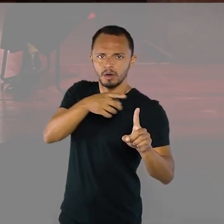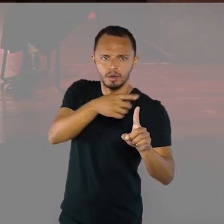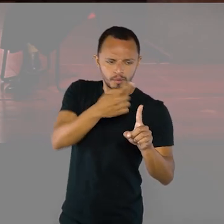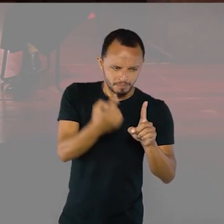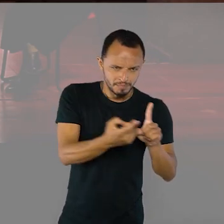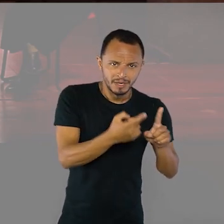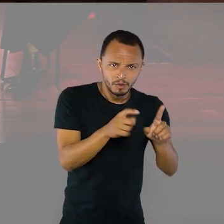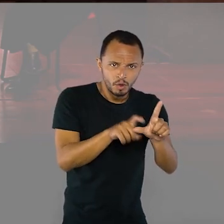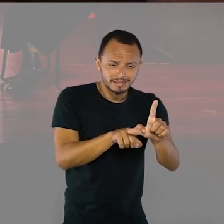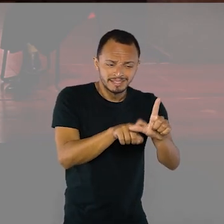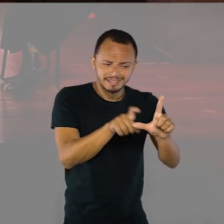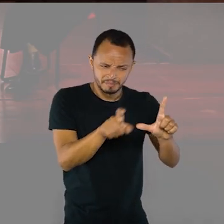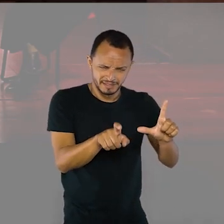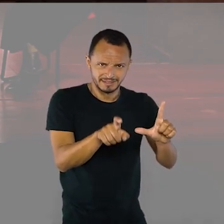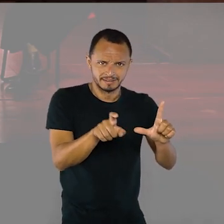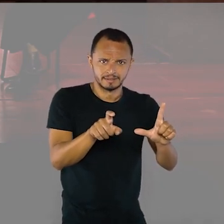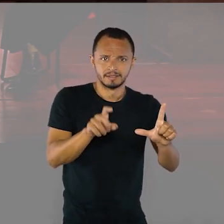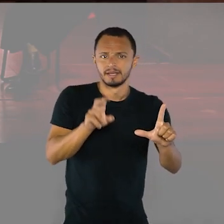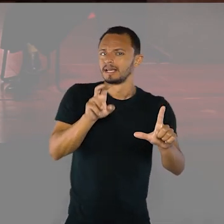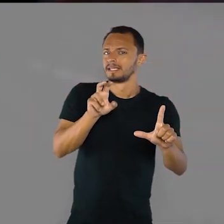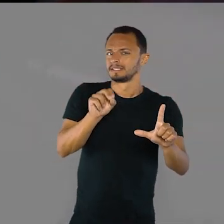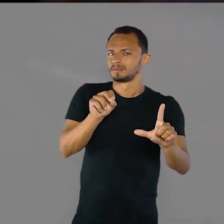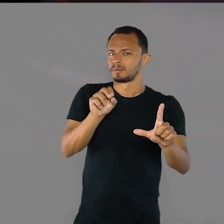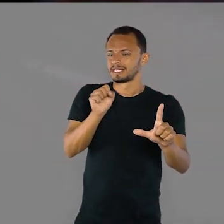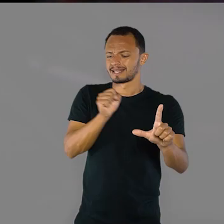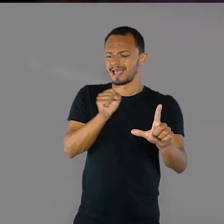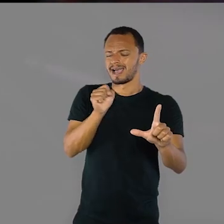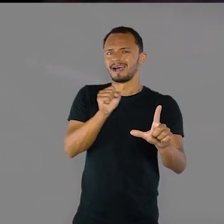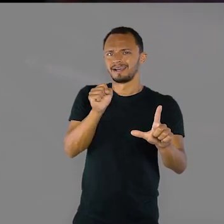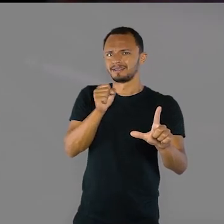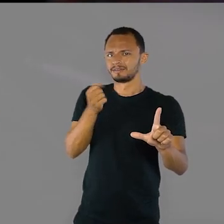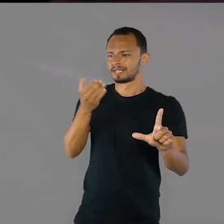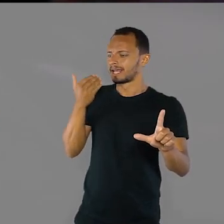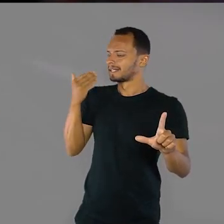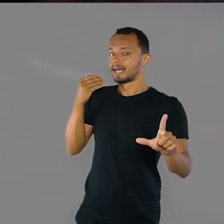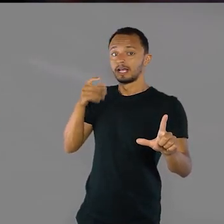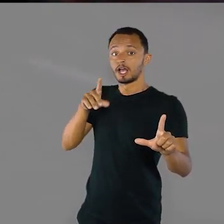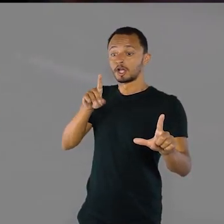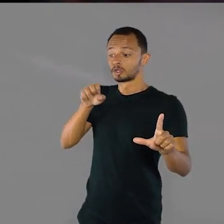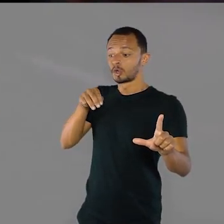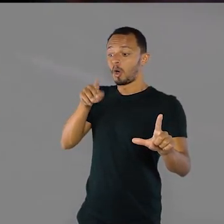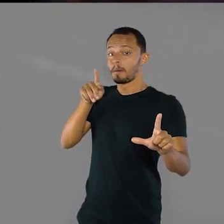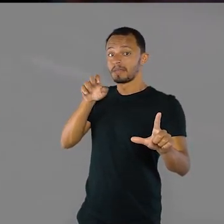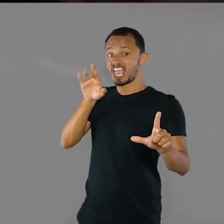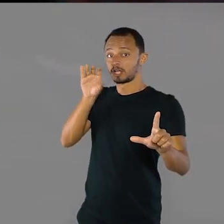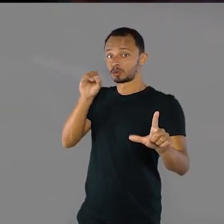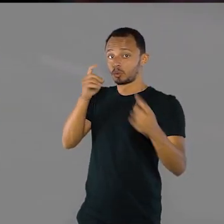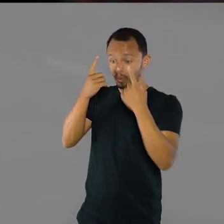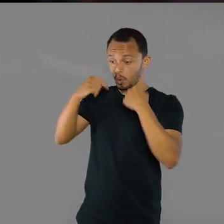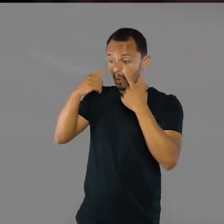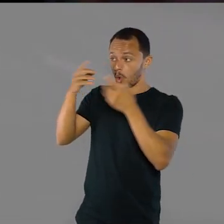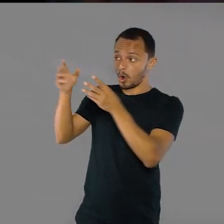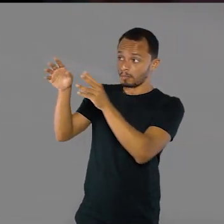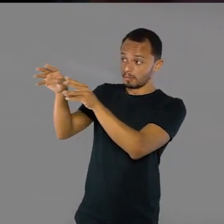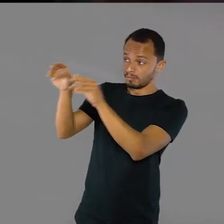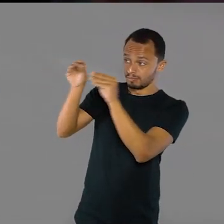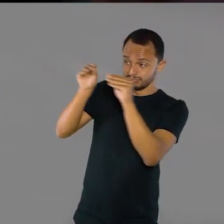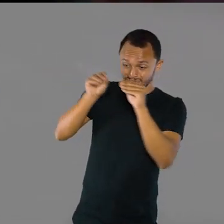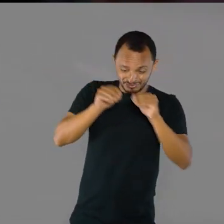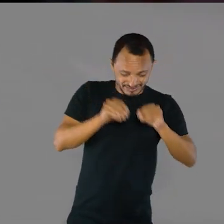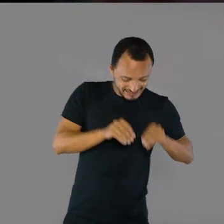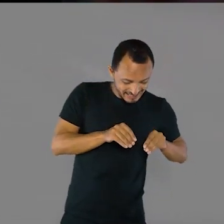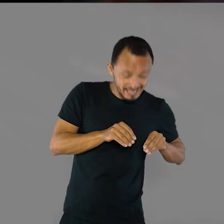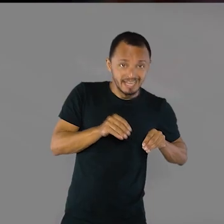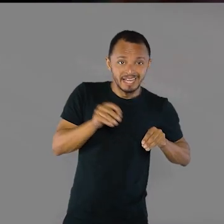quando, né, há 50 anos atrás, quando o corpo de Dom Pedro chegou, acho que o governo em Portugal era mais ou